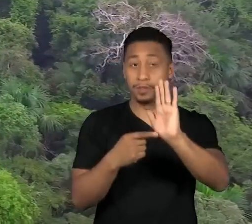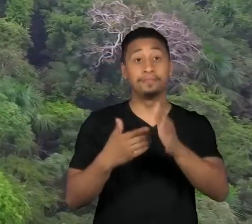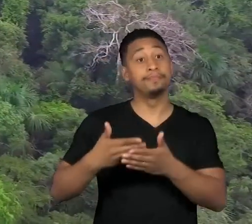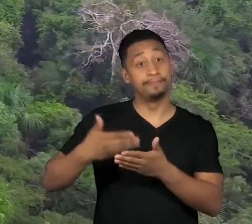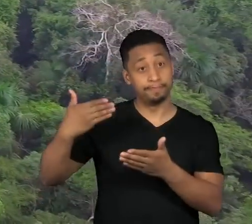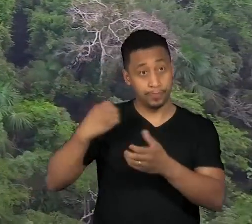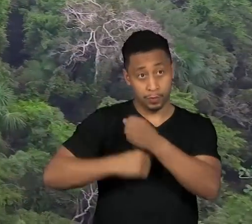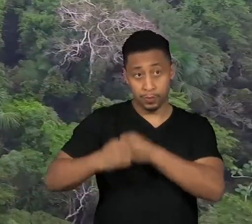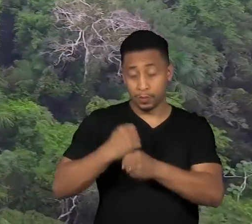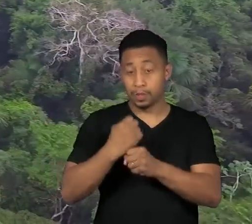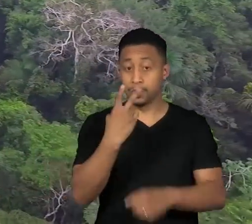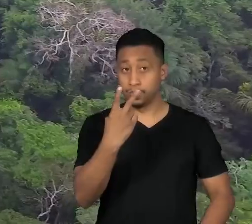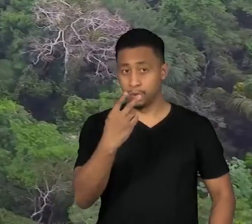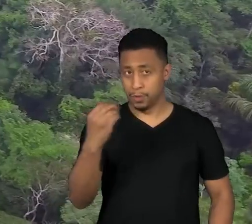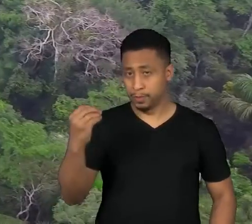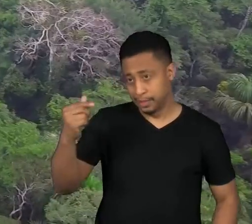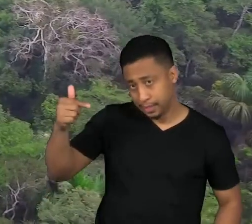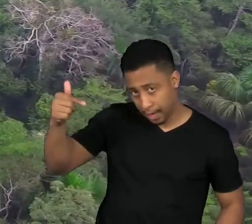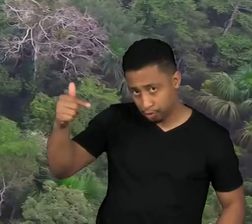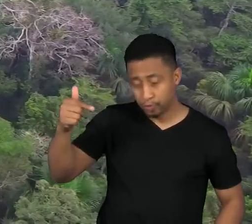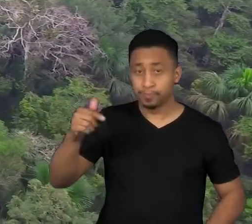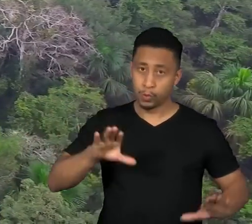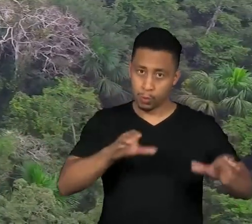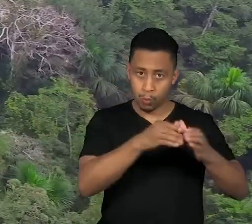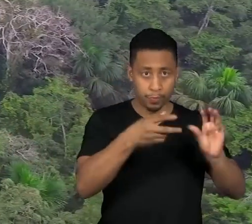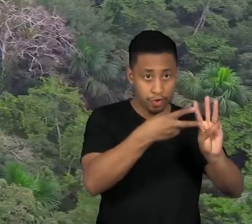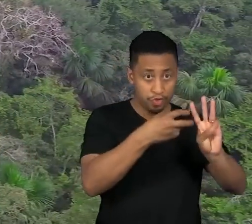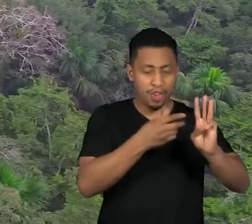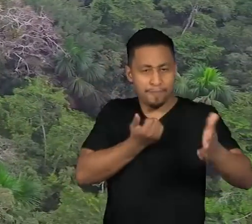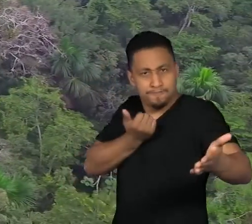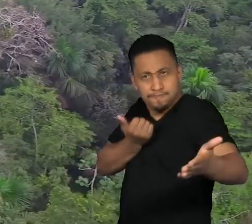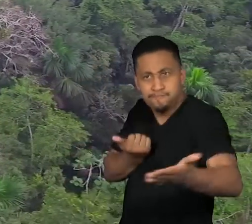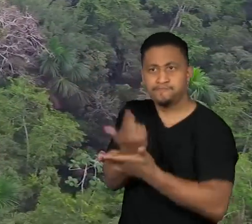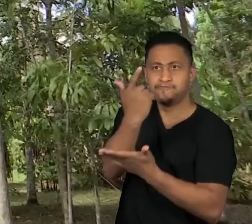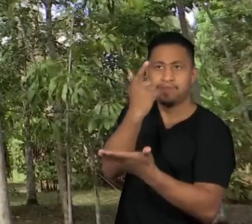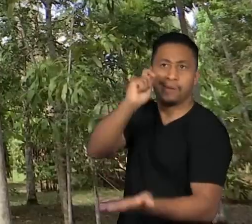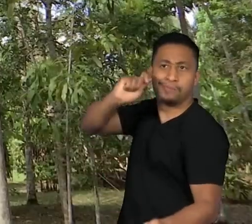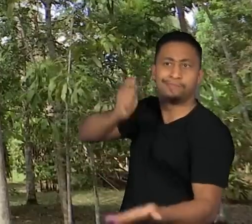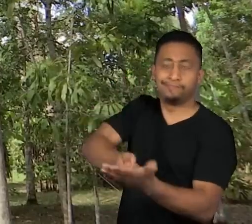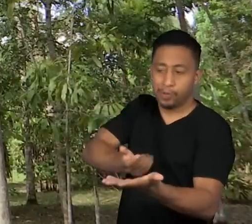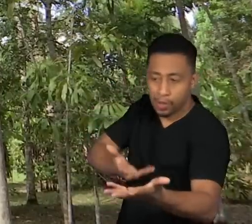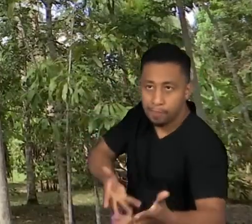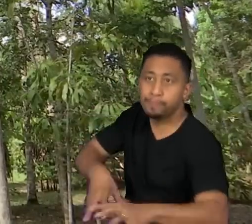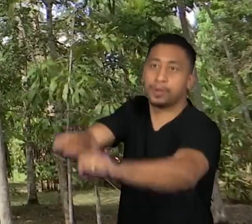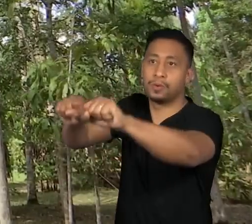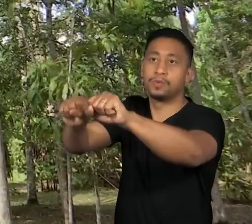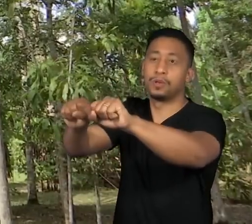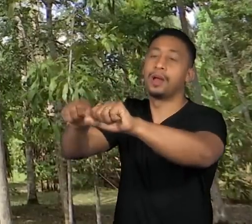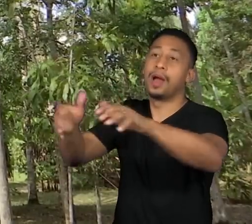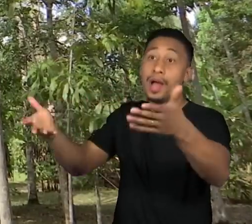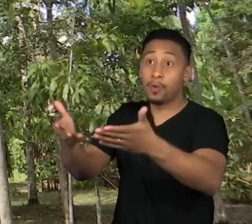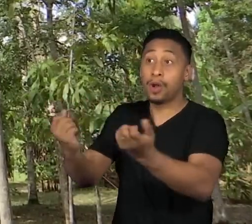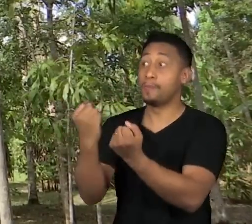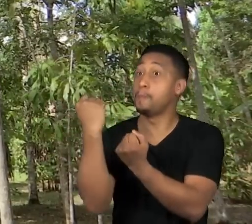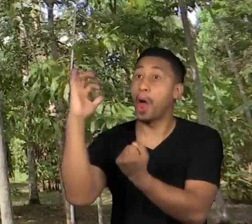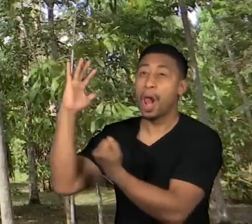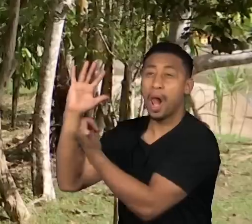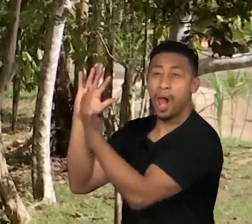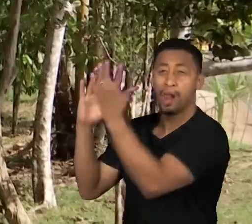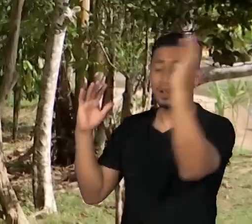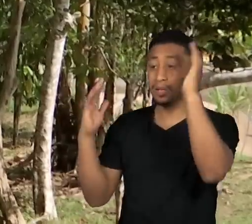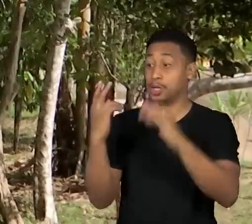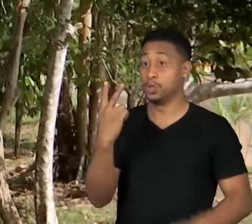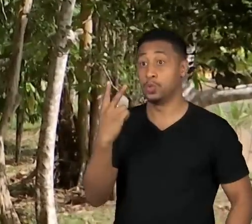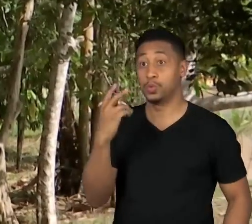comprados pelos indígenas. Hoje, o cenário é este. 200 mil árvores foram plantadas por eles